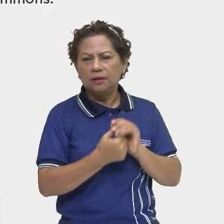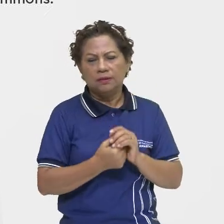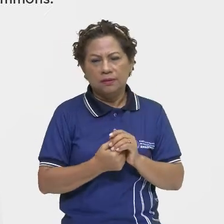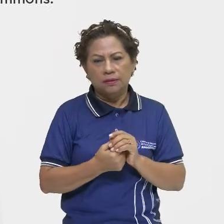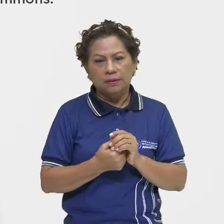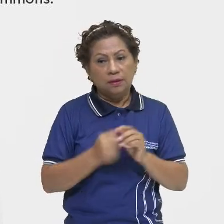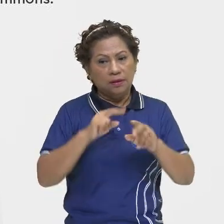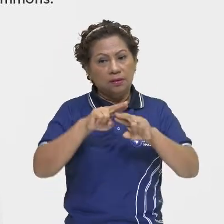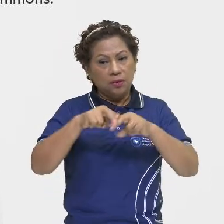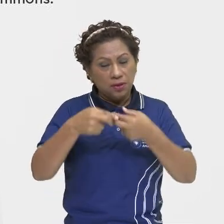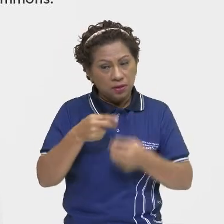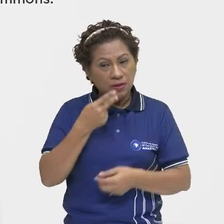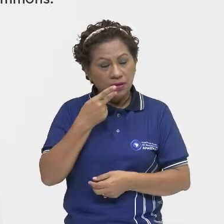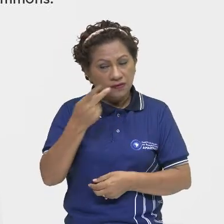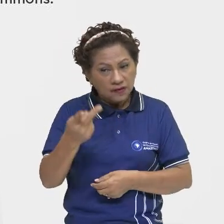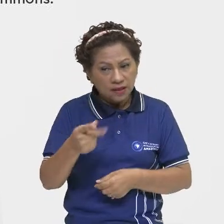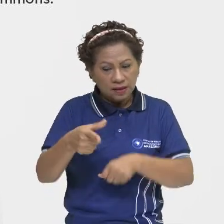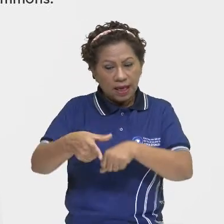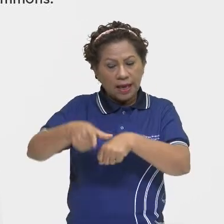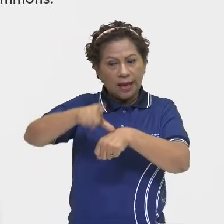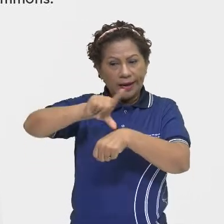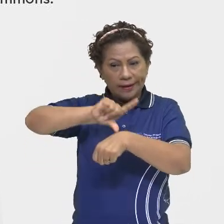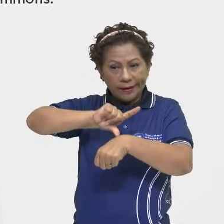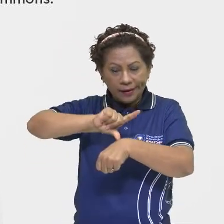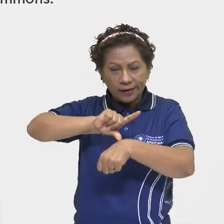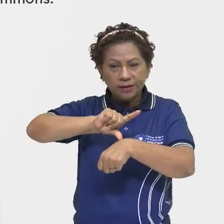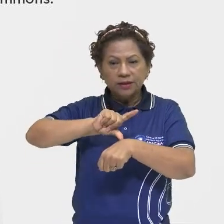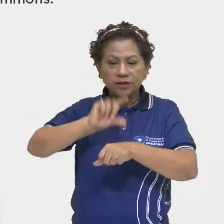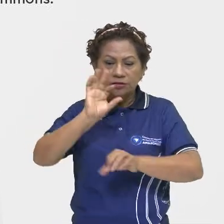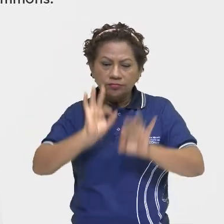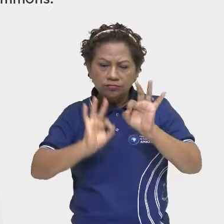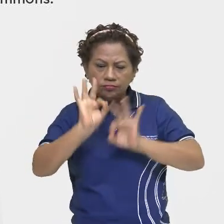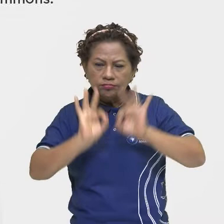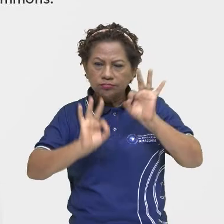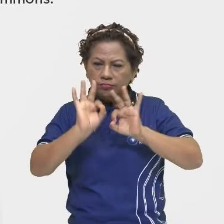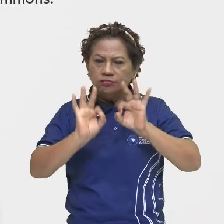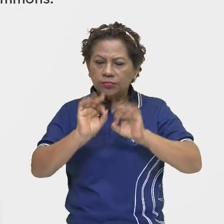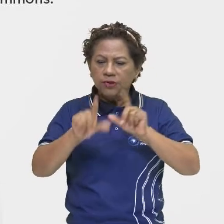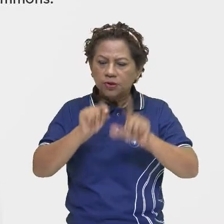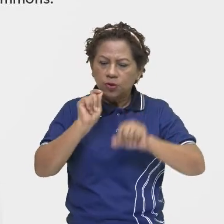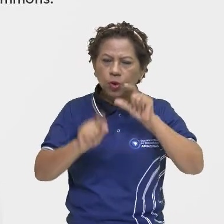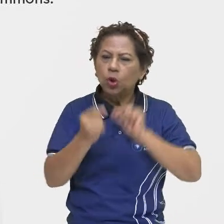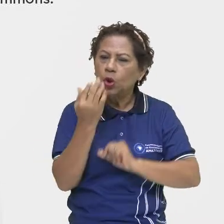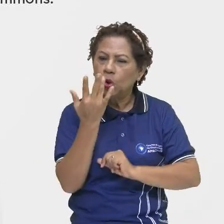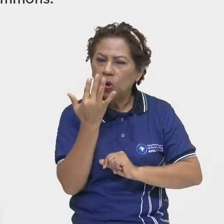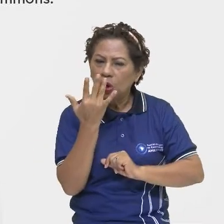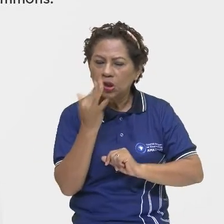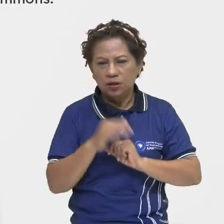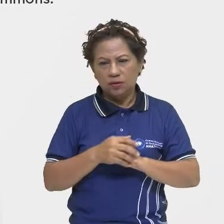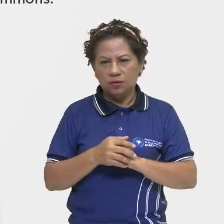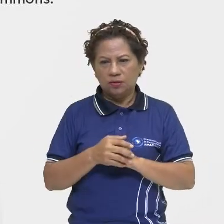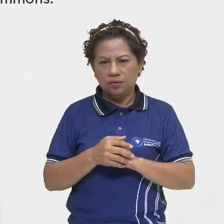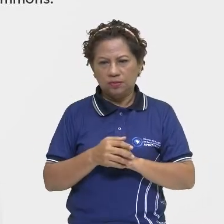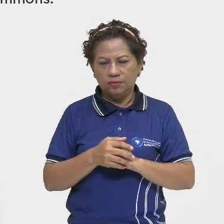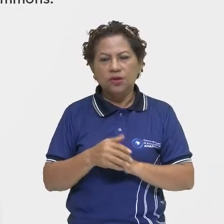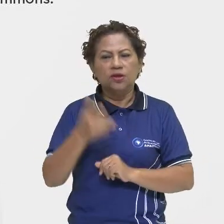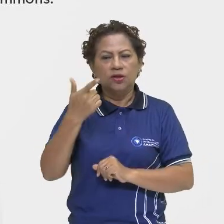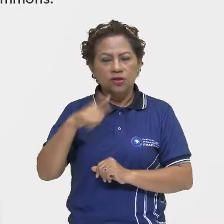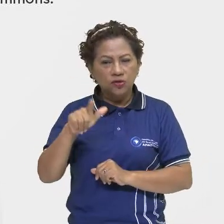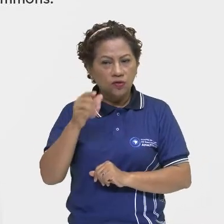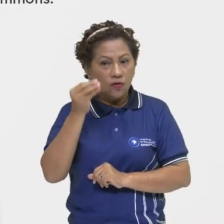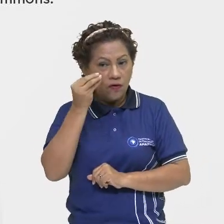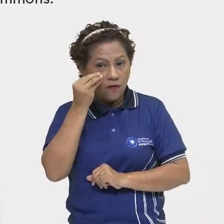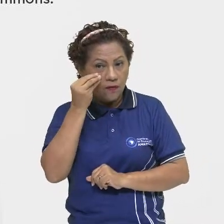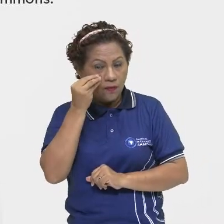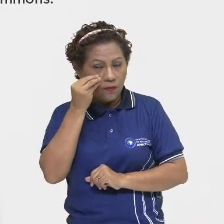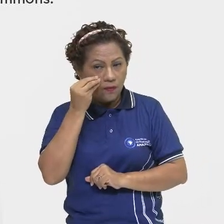todo o traçado do desenho primeiro, e depois eles fazem a pintura. Mais uma vez, vamos prestar atenção na